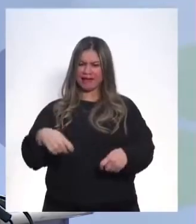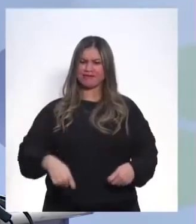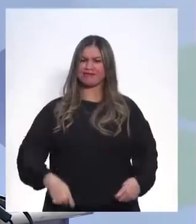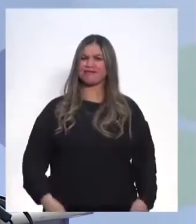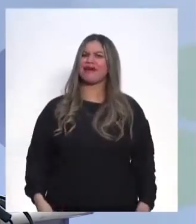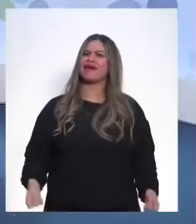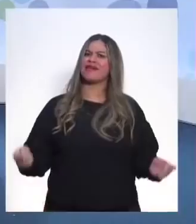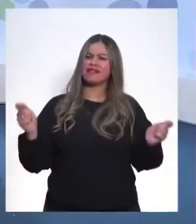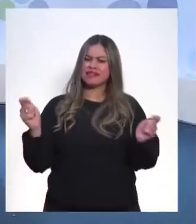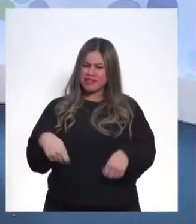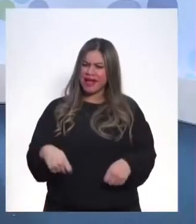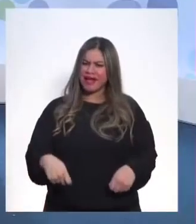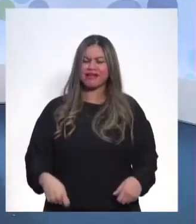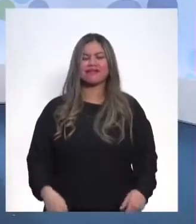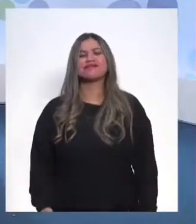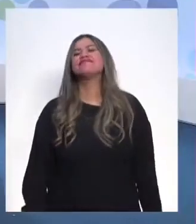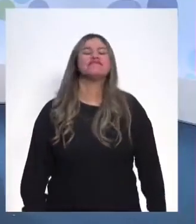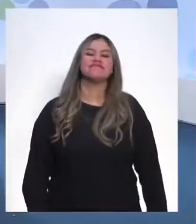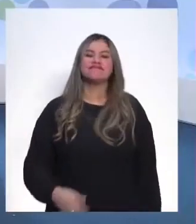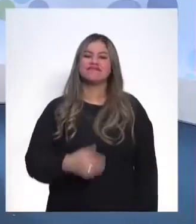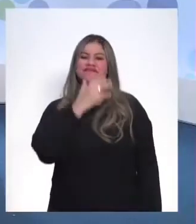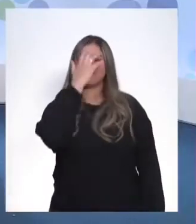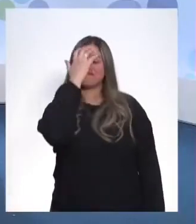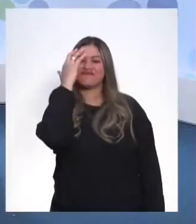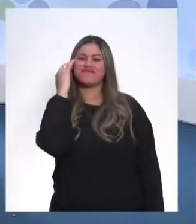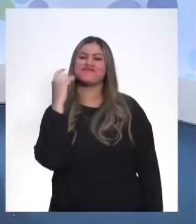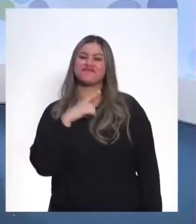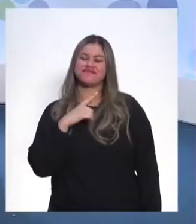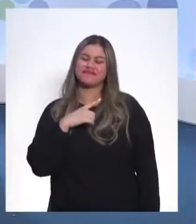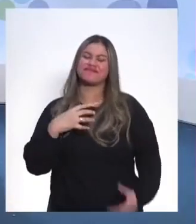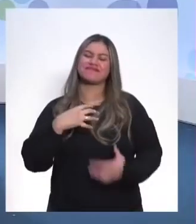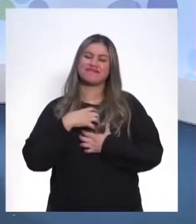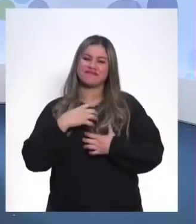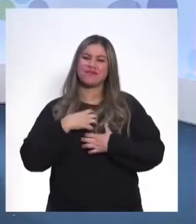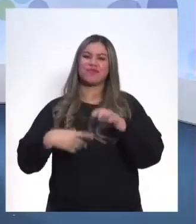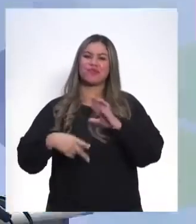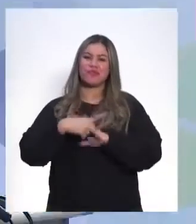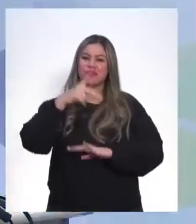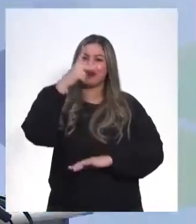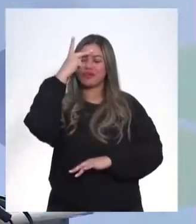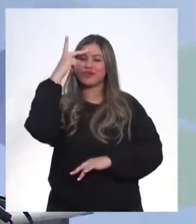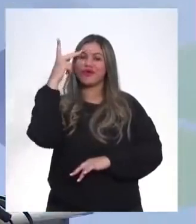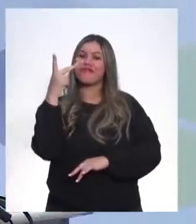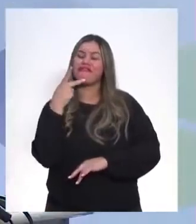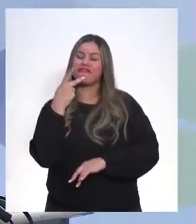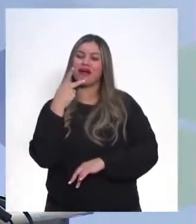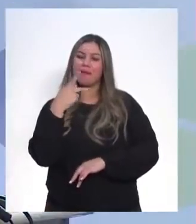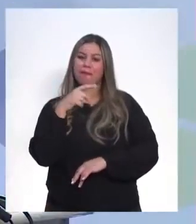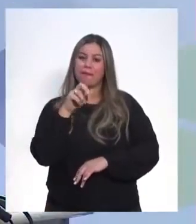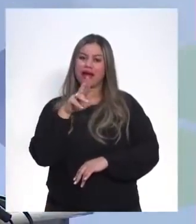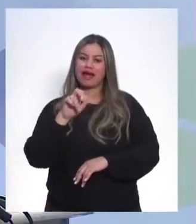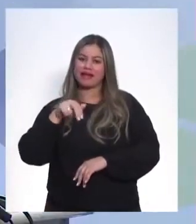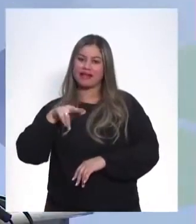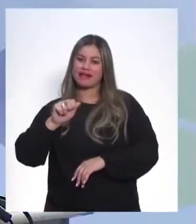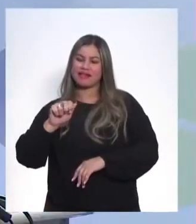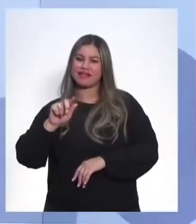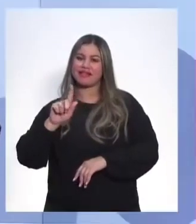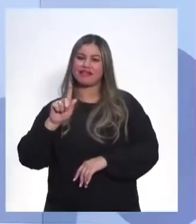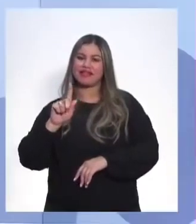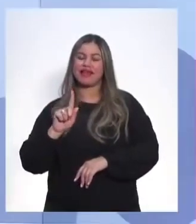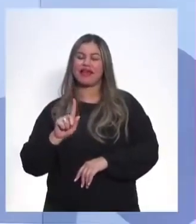capaz. E ela não fala capaz. É capaz. Capaz. E ela é do Paraná. Tem outra aqui, é